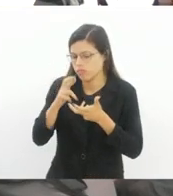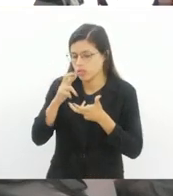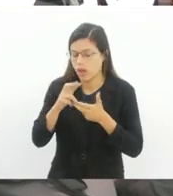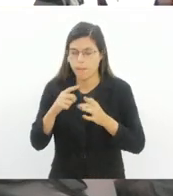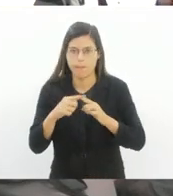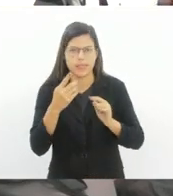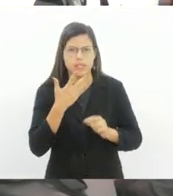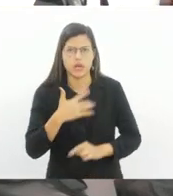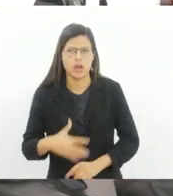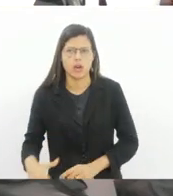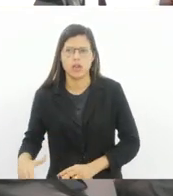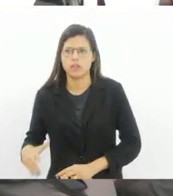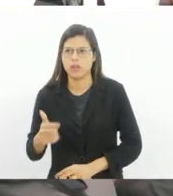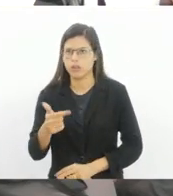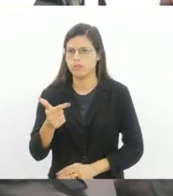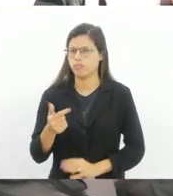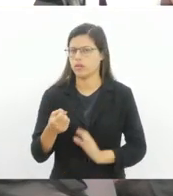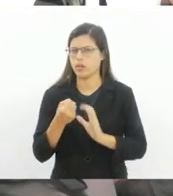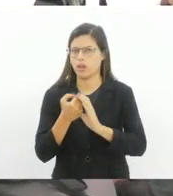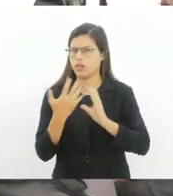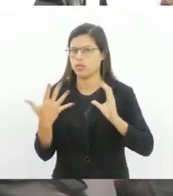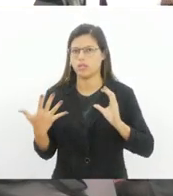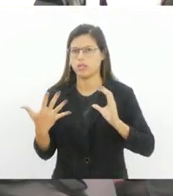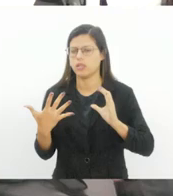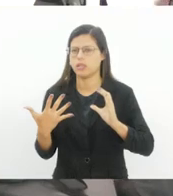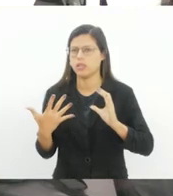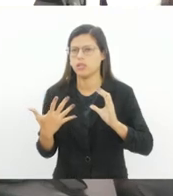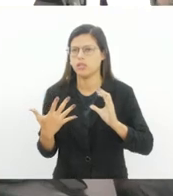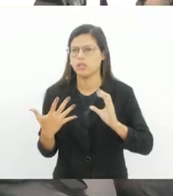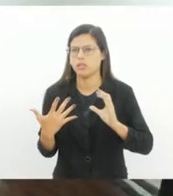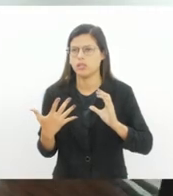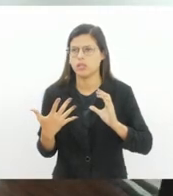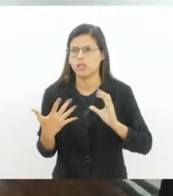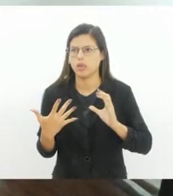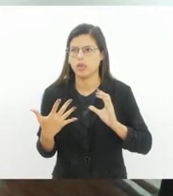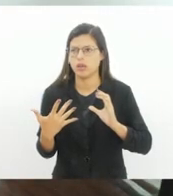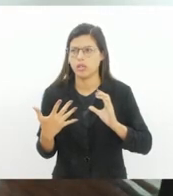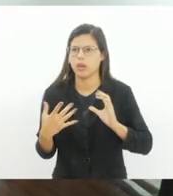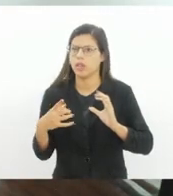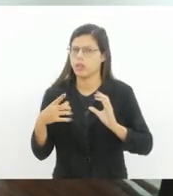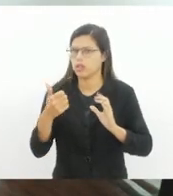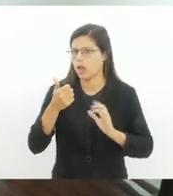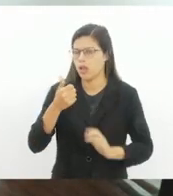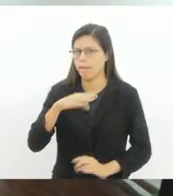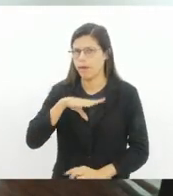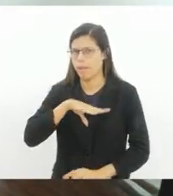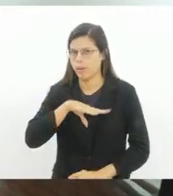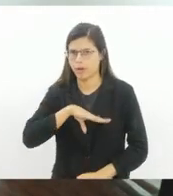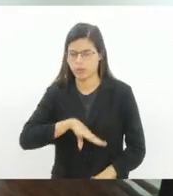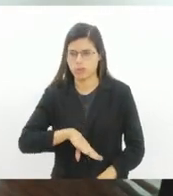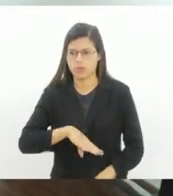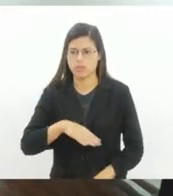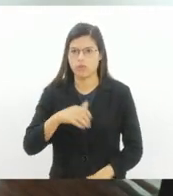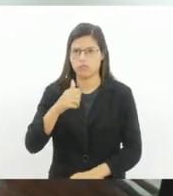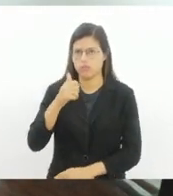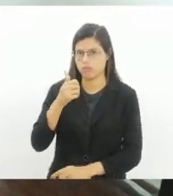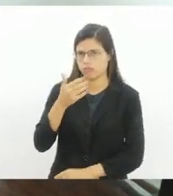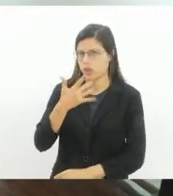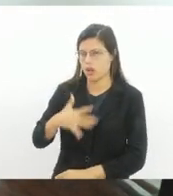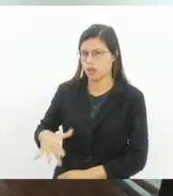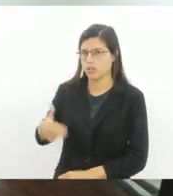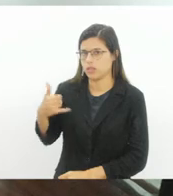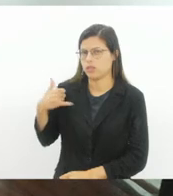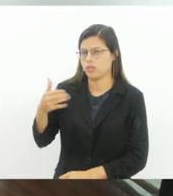nenhuma característica que ficou, que estava na sua primeira menstruação. Uma menina de 9 anos,